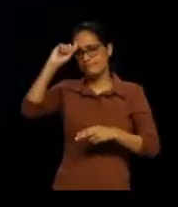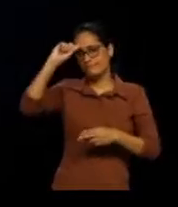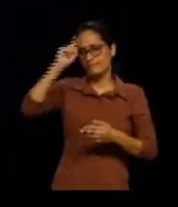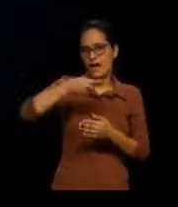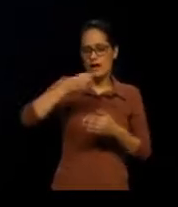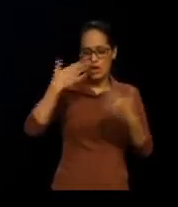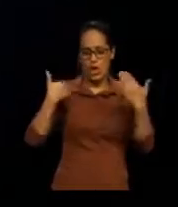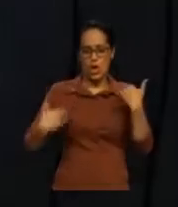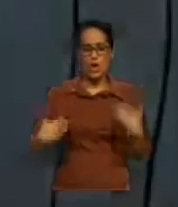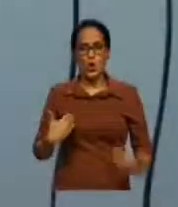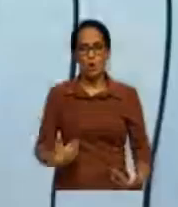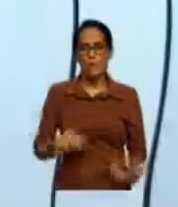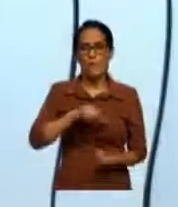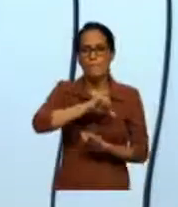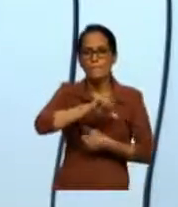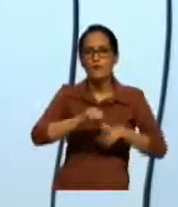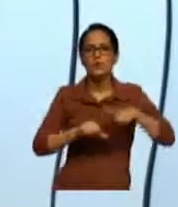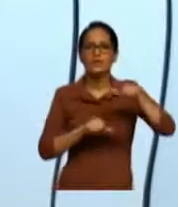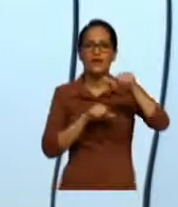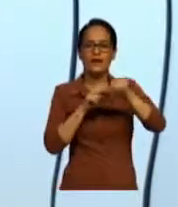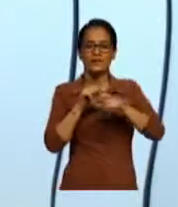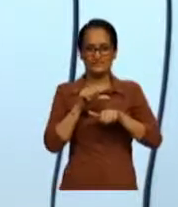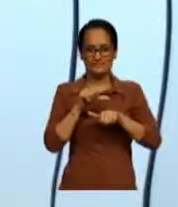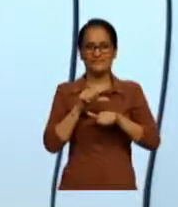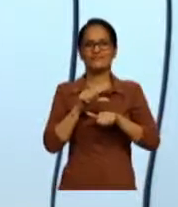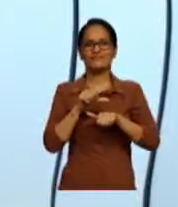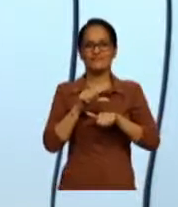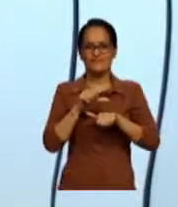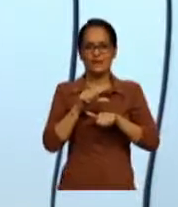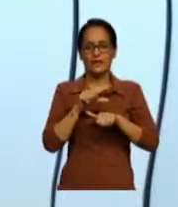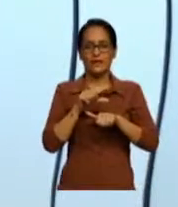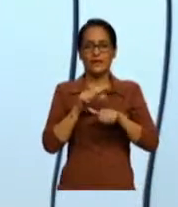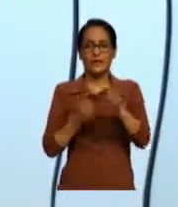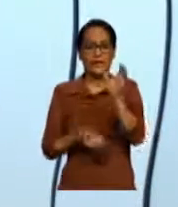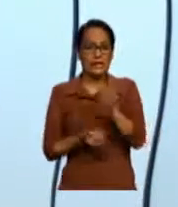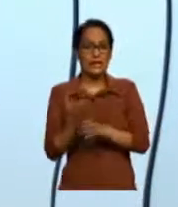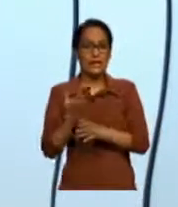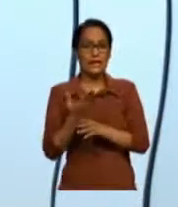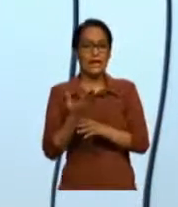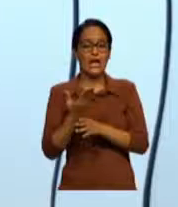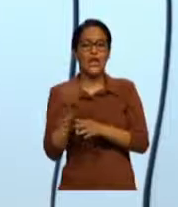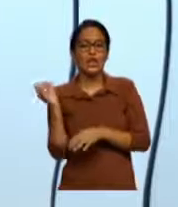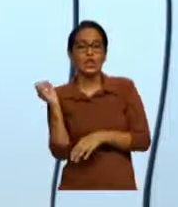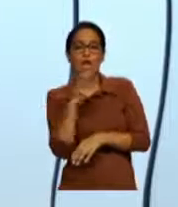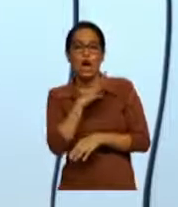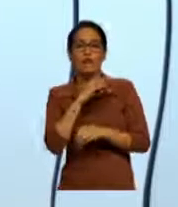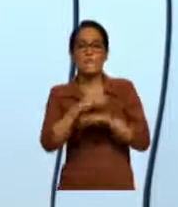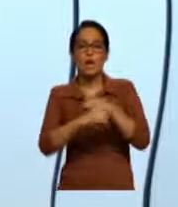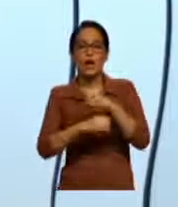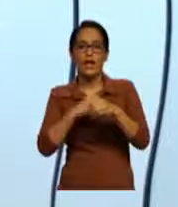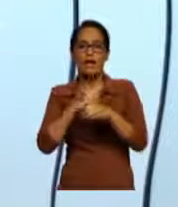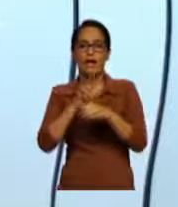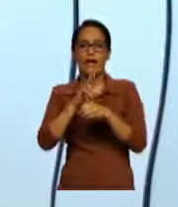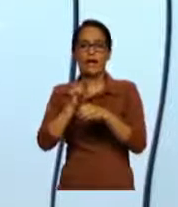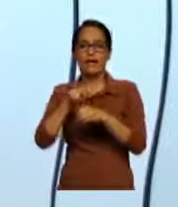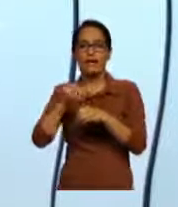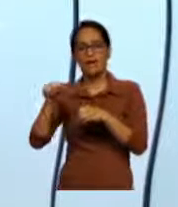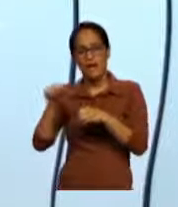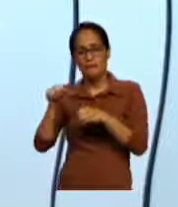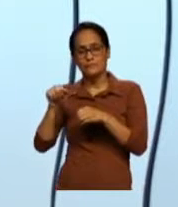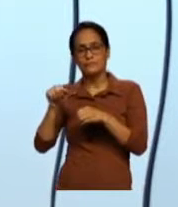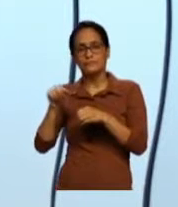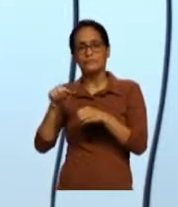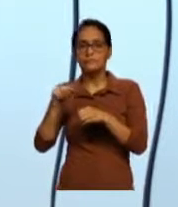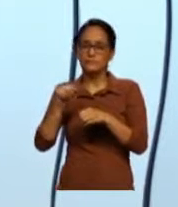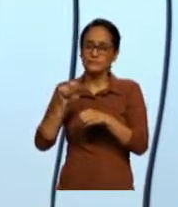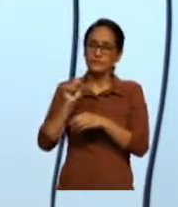produzir material genético viral, passa a fazer moléculas de RNA. Fazendo